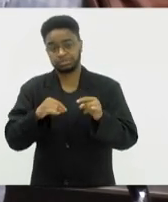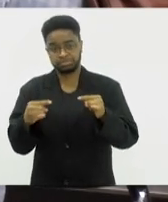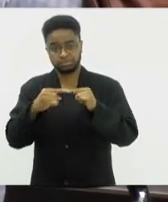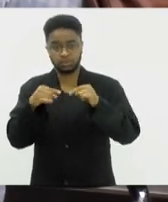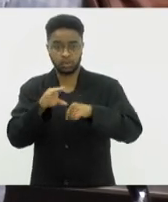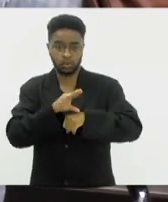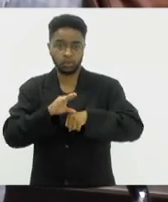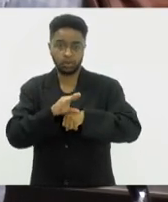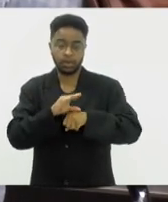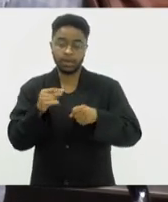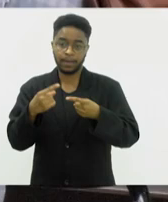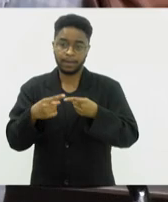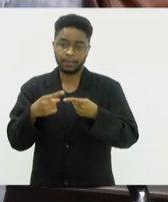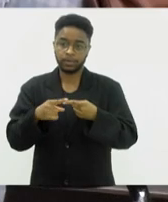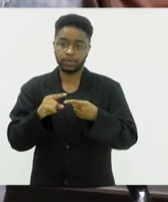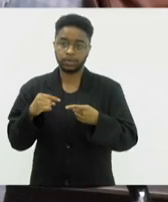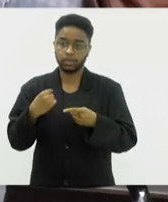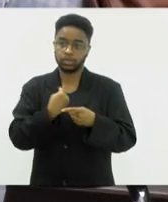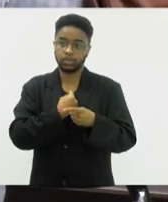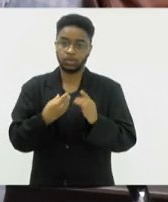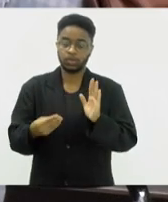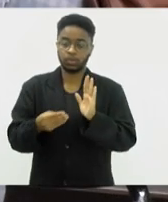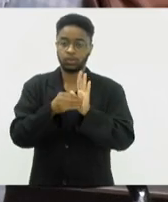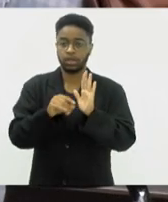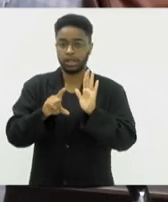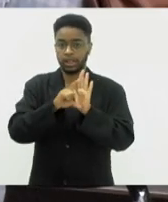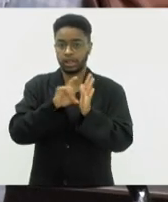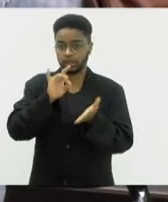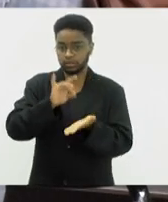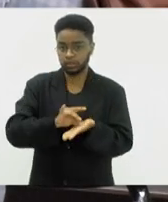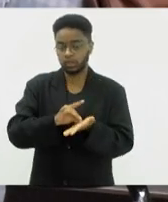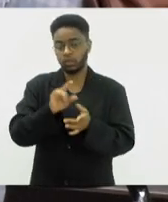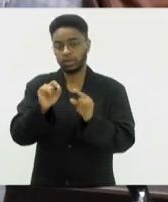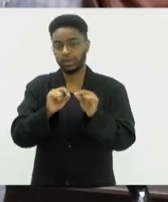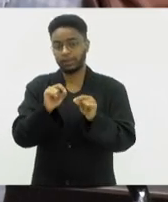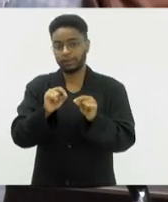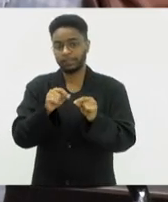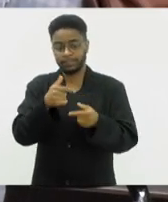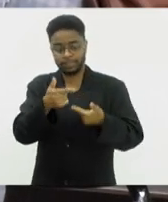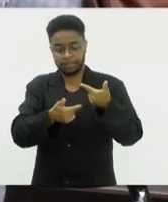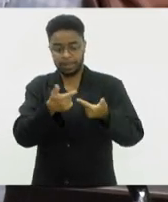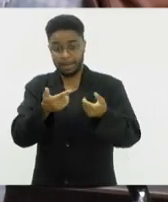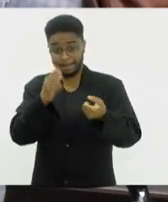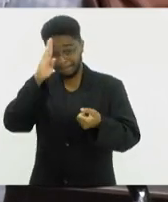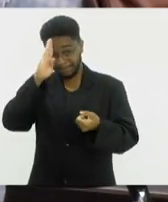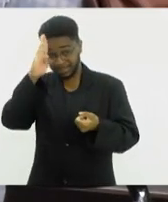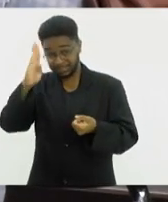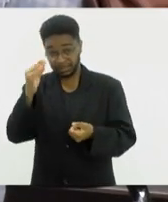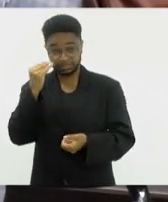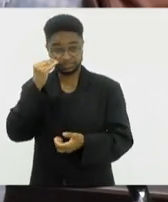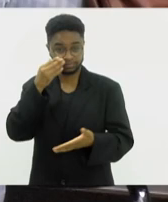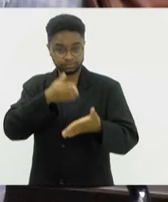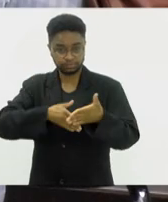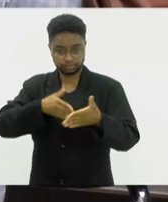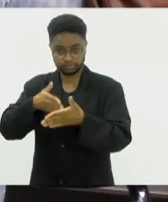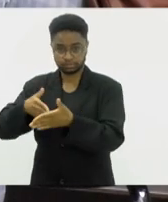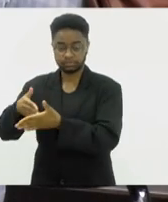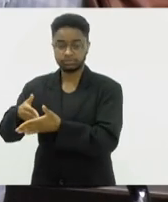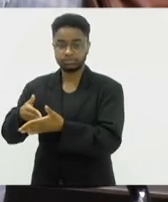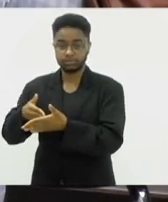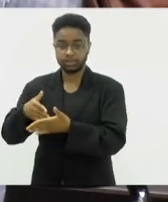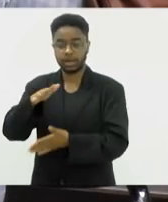porque a gente definir por uma lei ordinária que um serviço é essencial para impedir que as